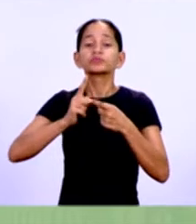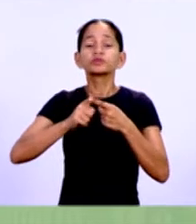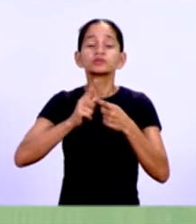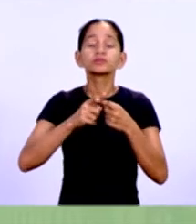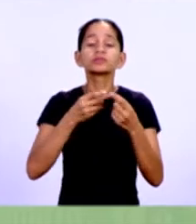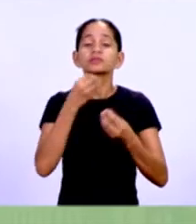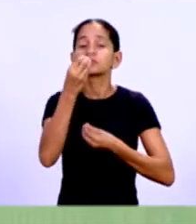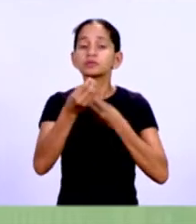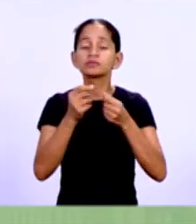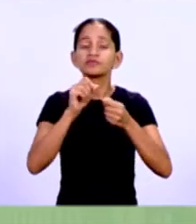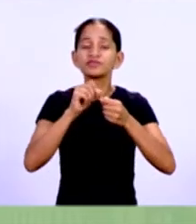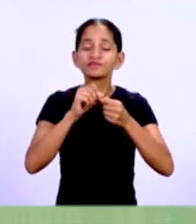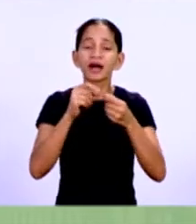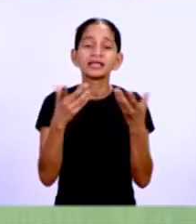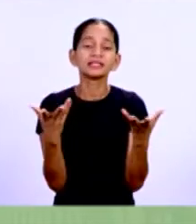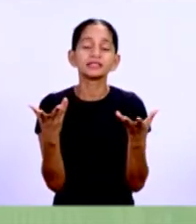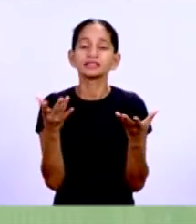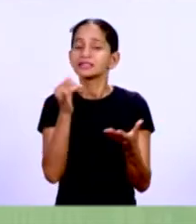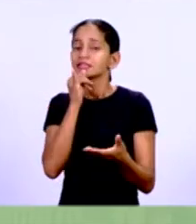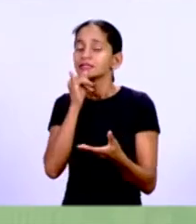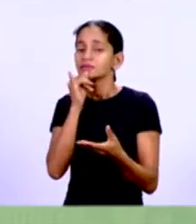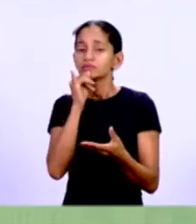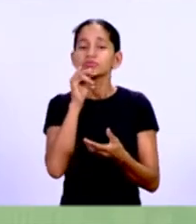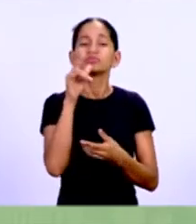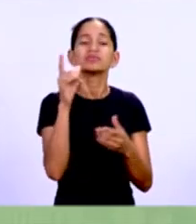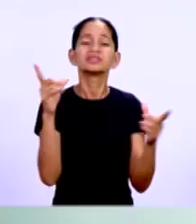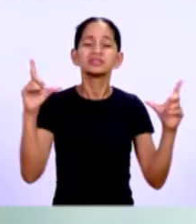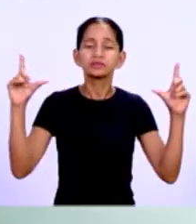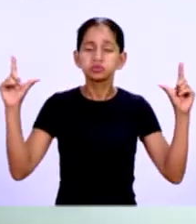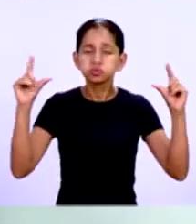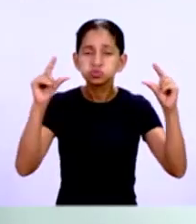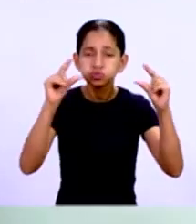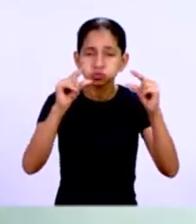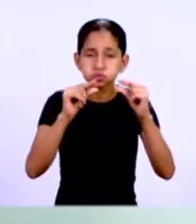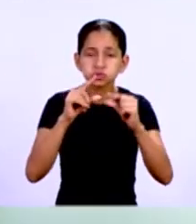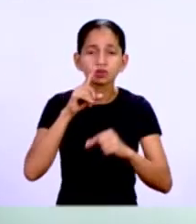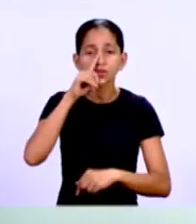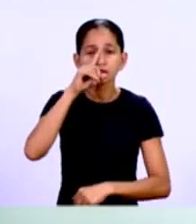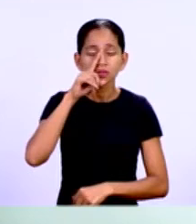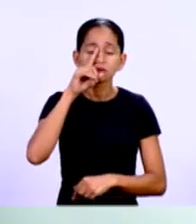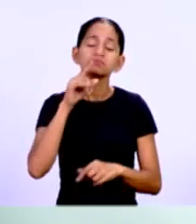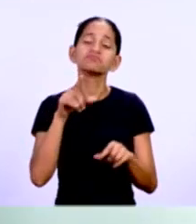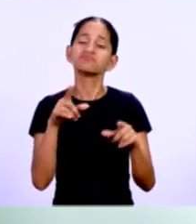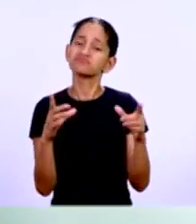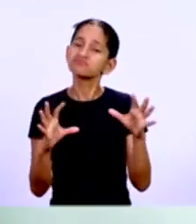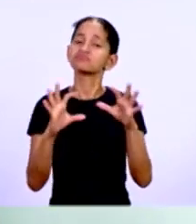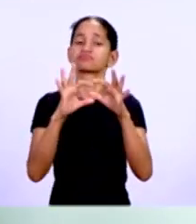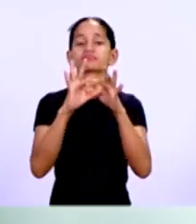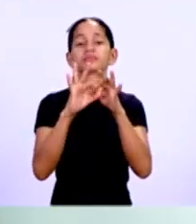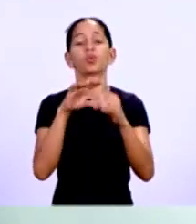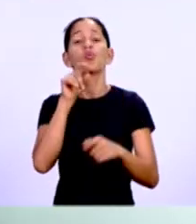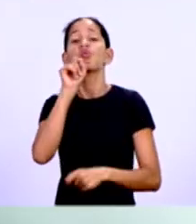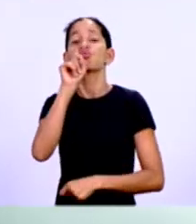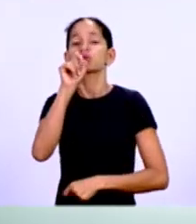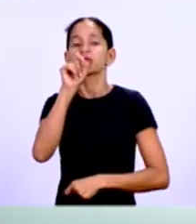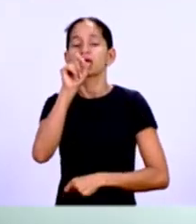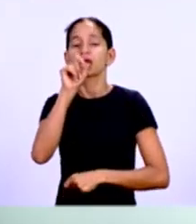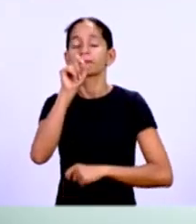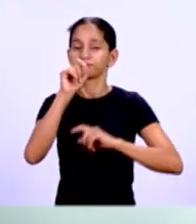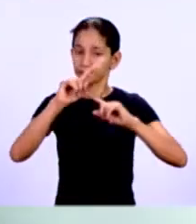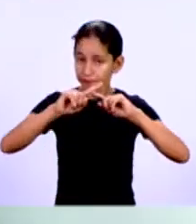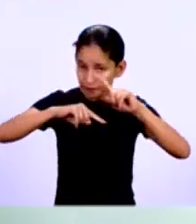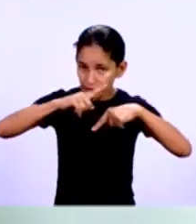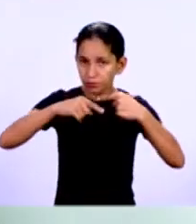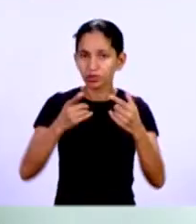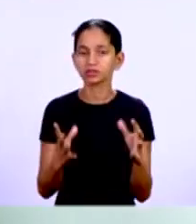gerir os riscos? Gente, essa é uma pergunta que tem a ver com o que é o risco e ela vai nos ajudar a entender por que gerir o